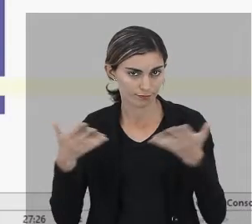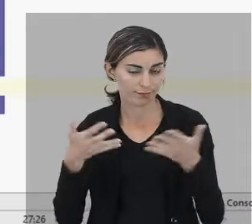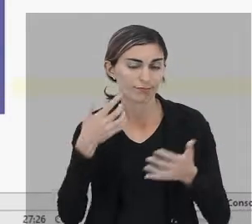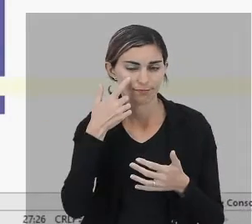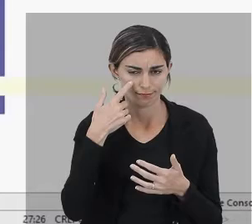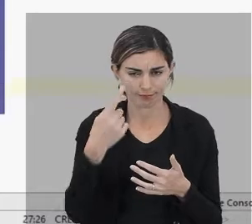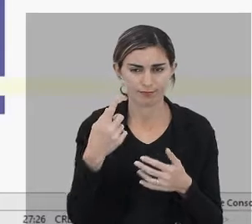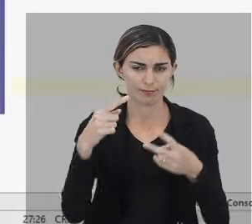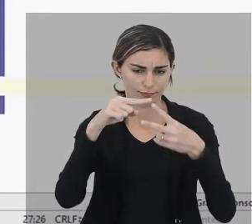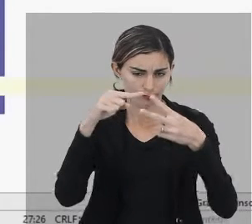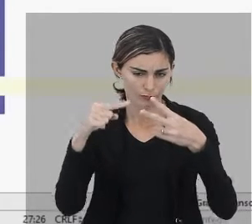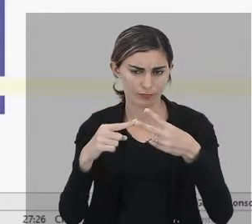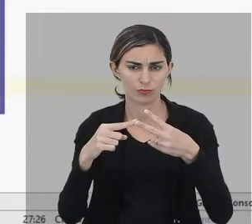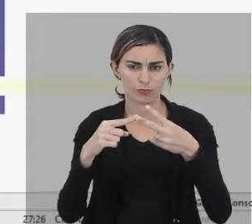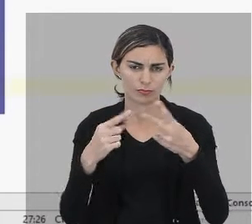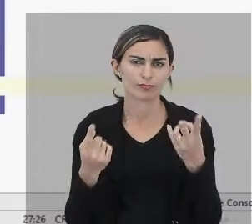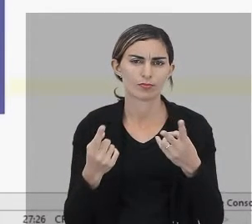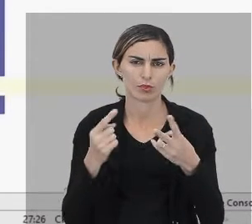Agora vamos ver duas